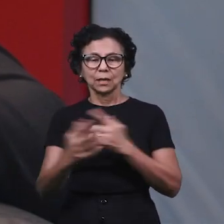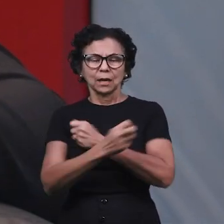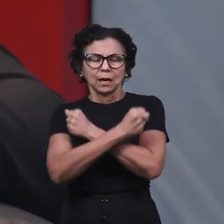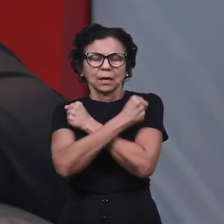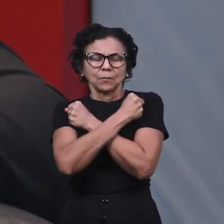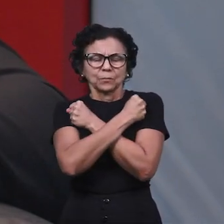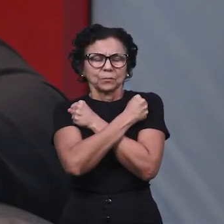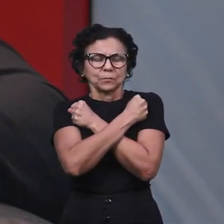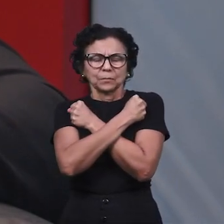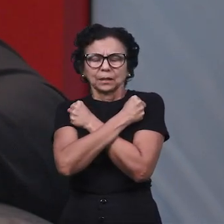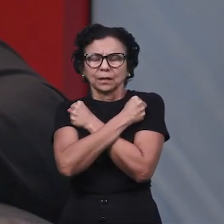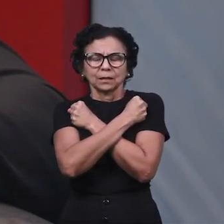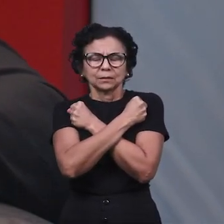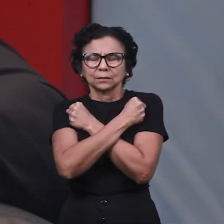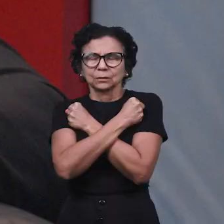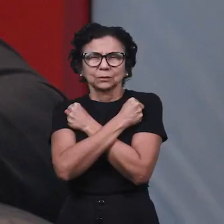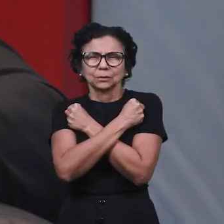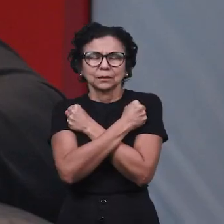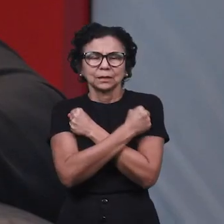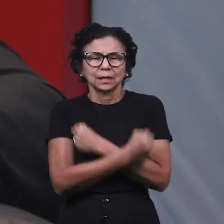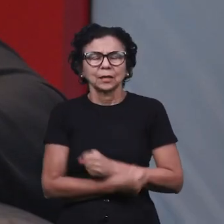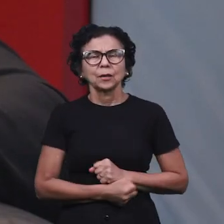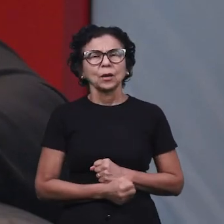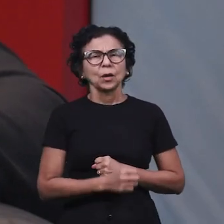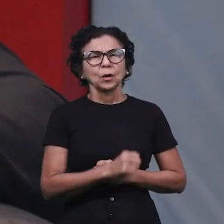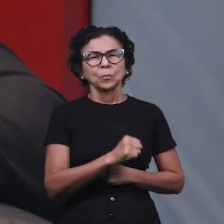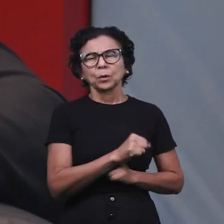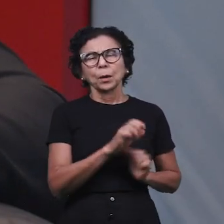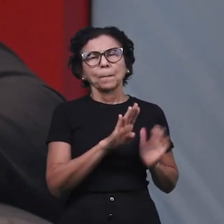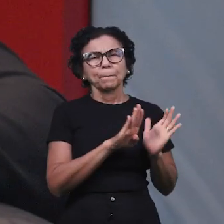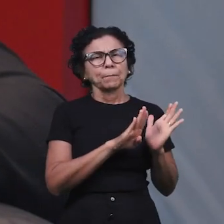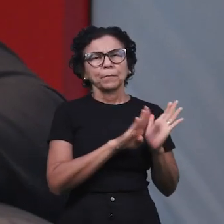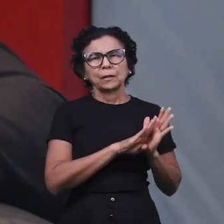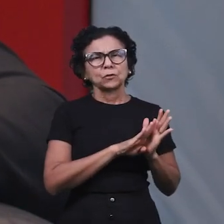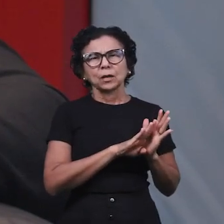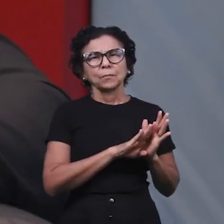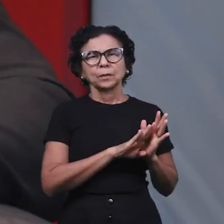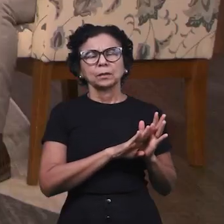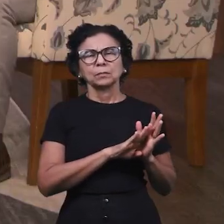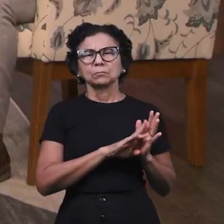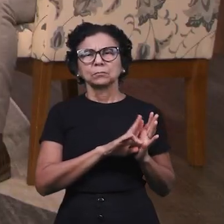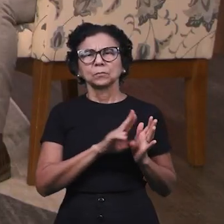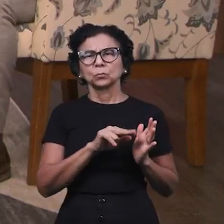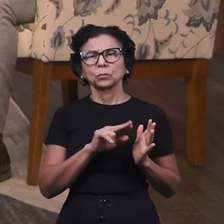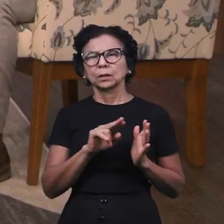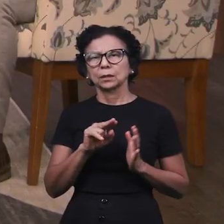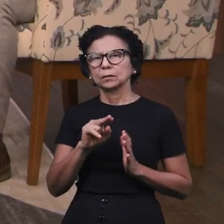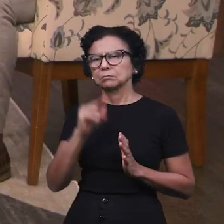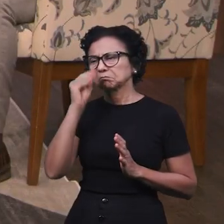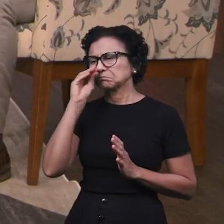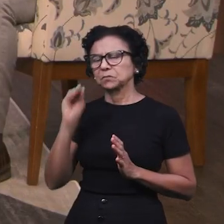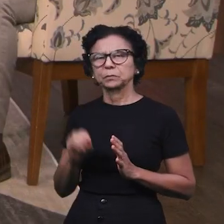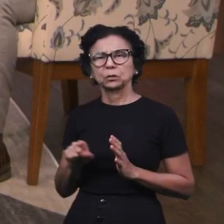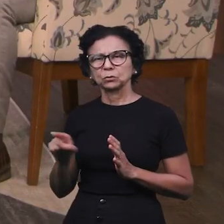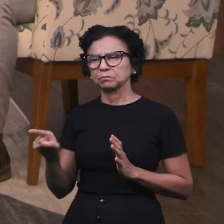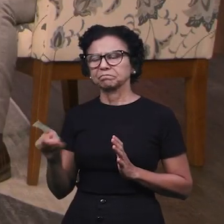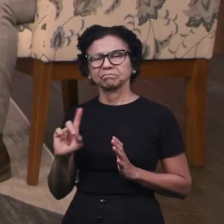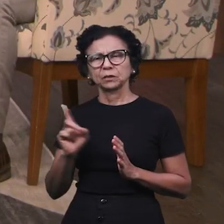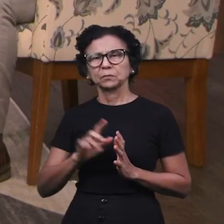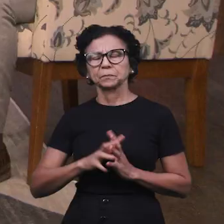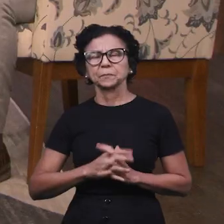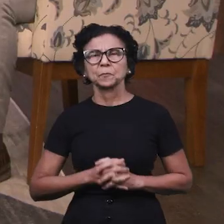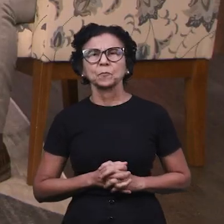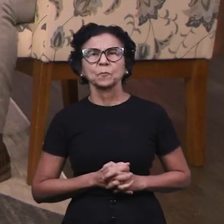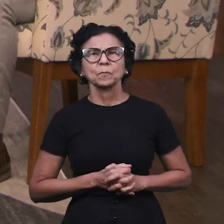seja, Benjamim nunca o vendeu, Benjamim nunca o acusou. Interessante, né, pastor Lourenço, que foi na presença de